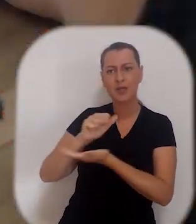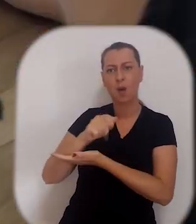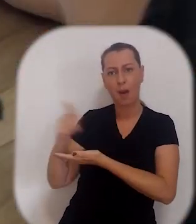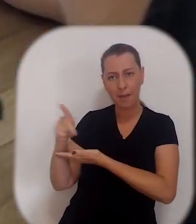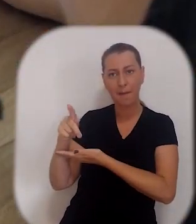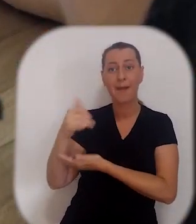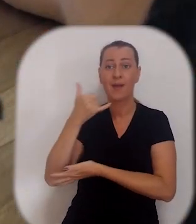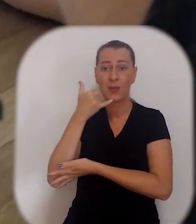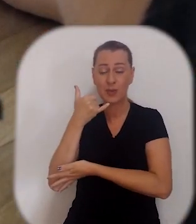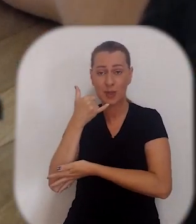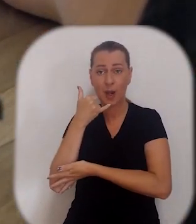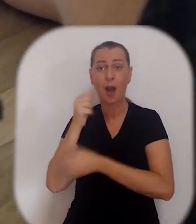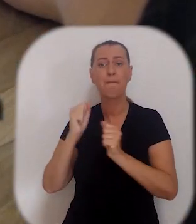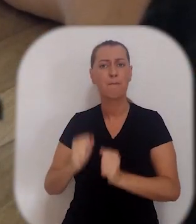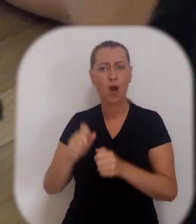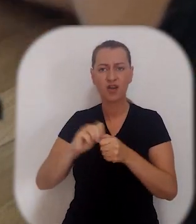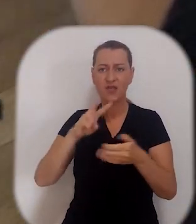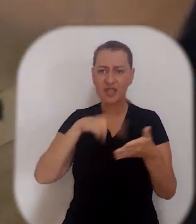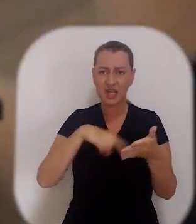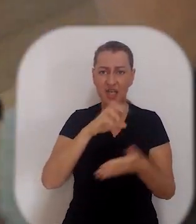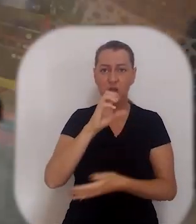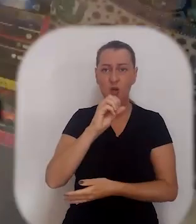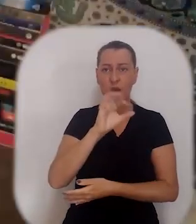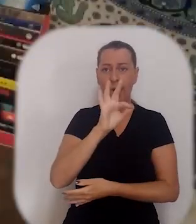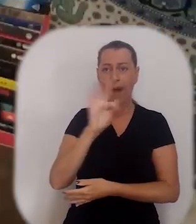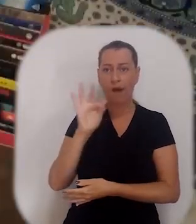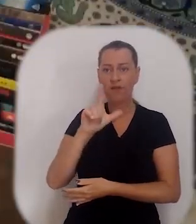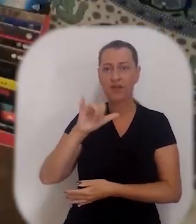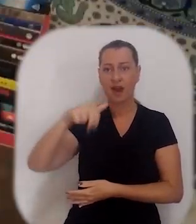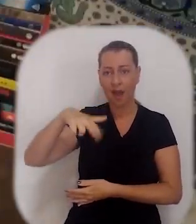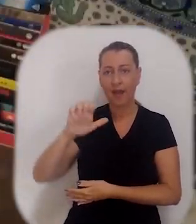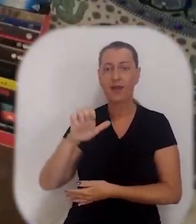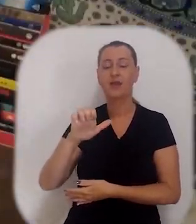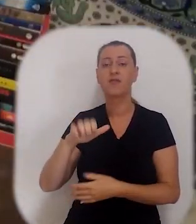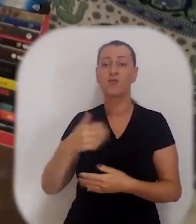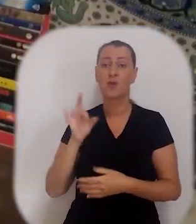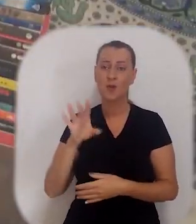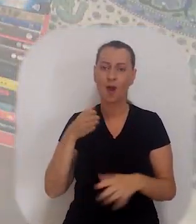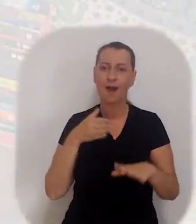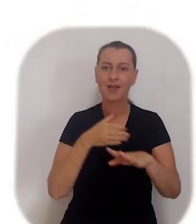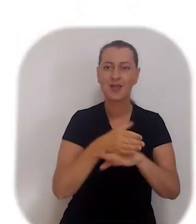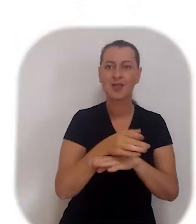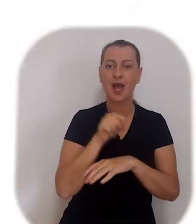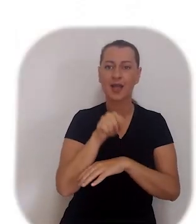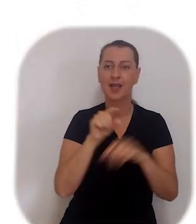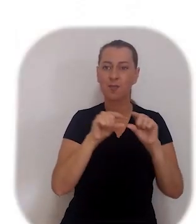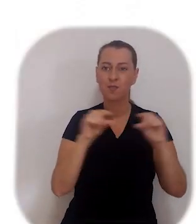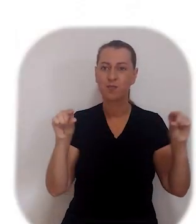aplicativo no celular e fazer leituras offline. É só acessar aqui o link que está na tela.